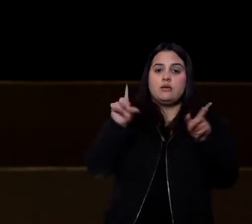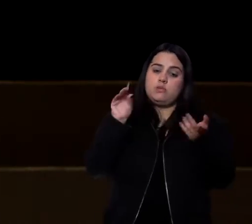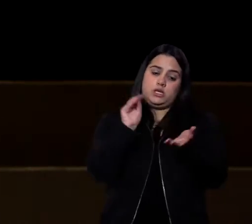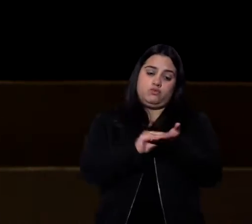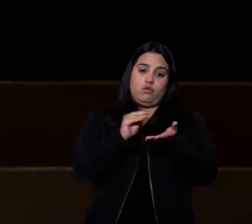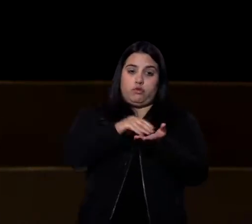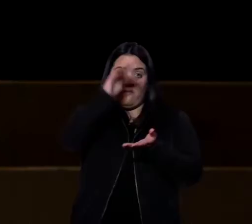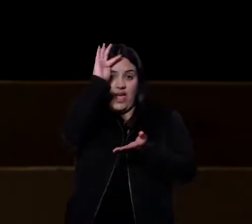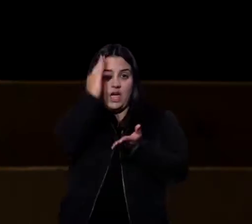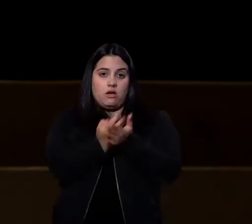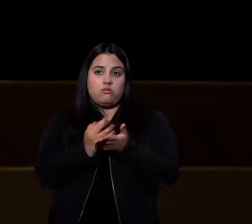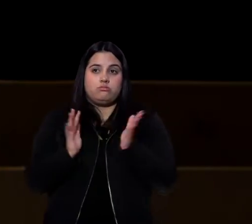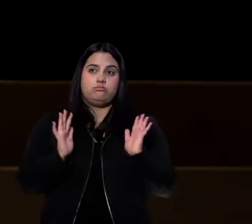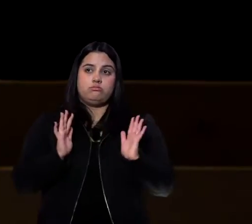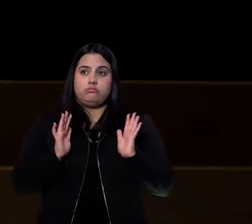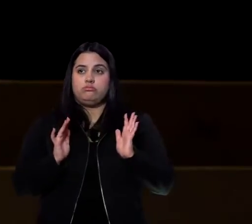fé.